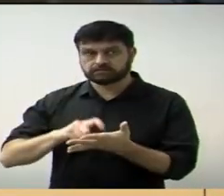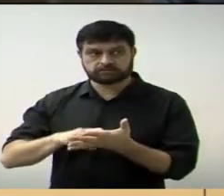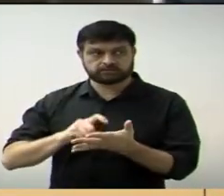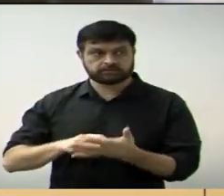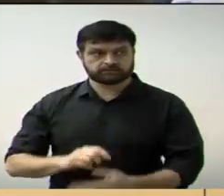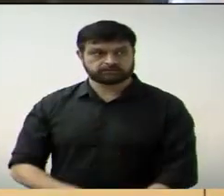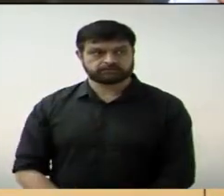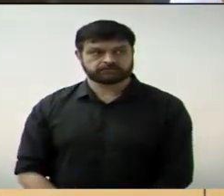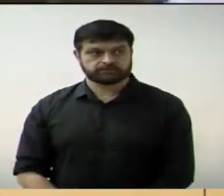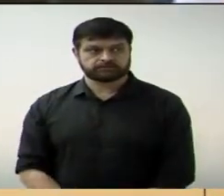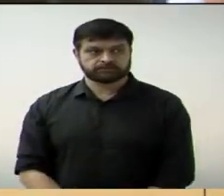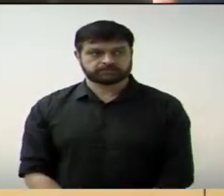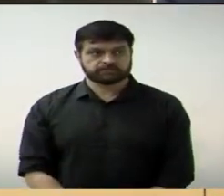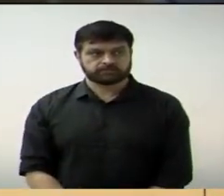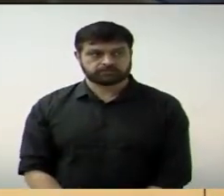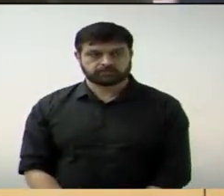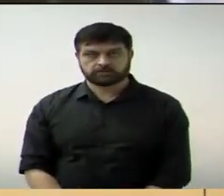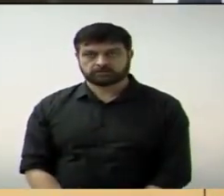Obrigado.